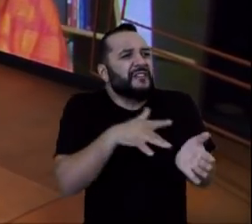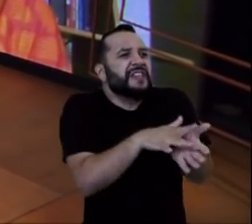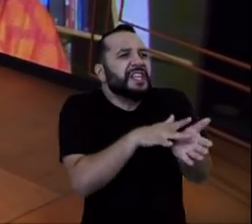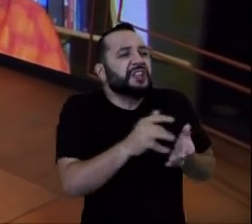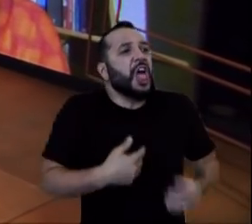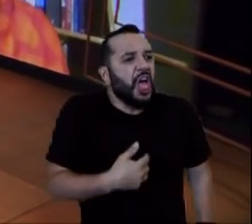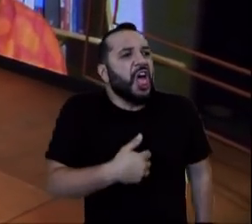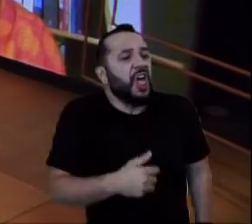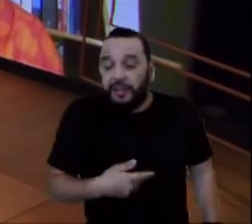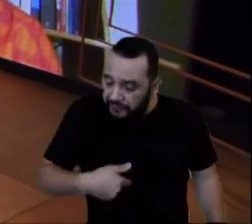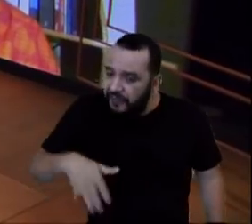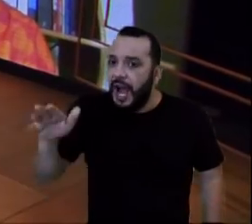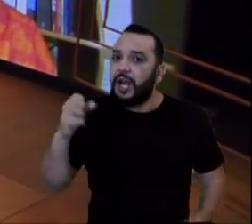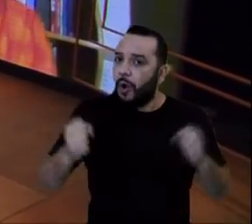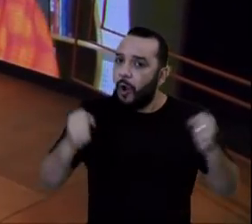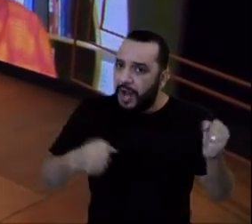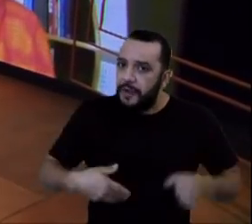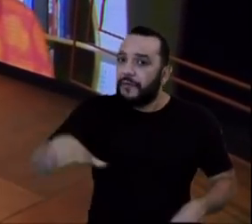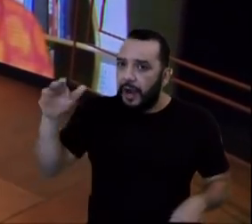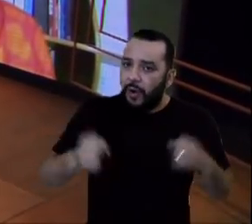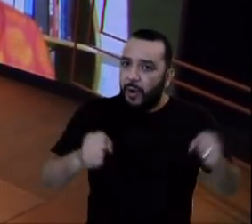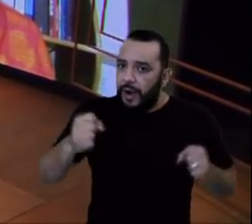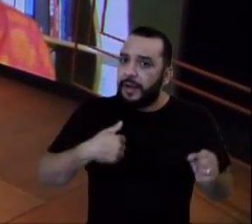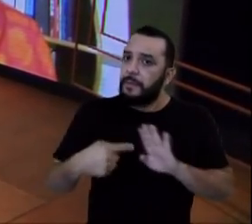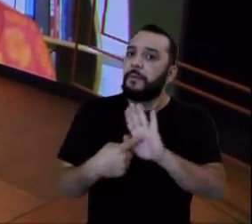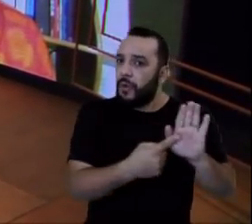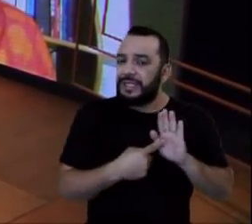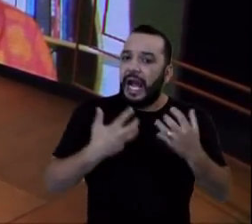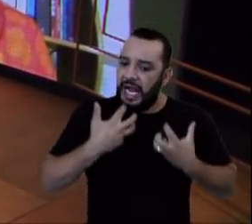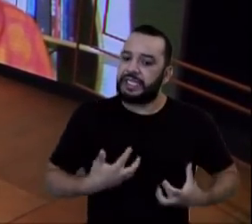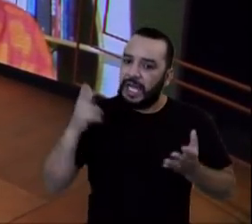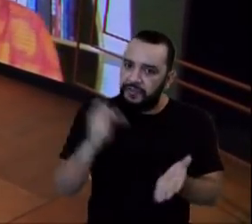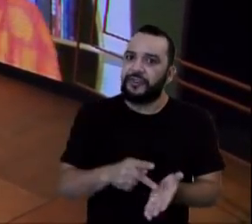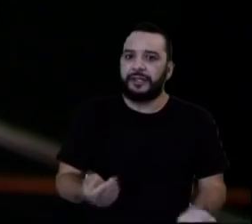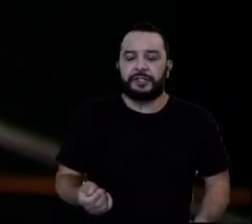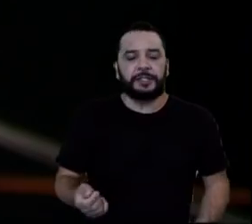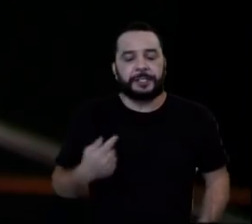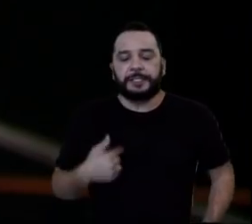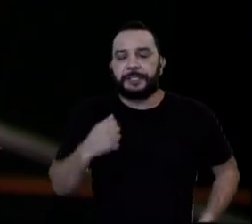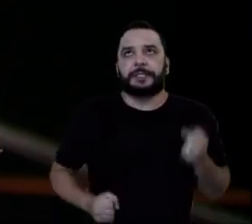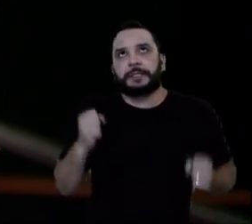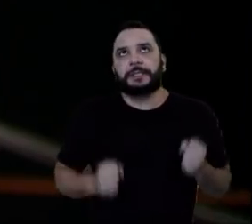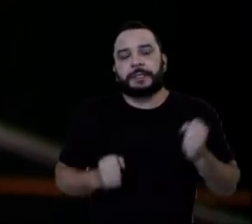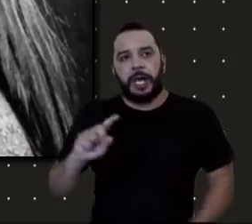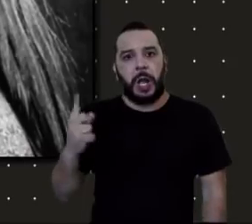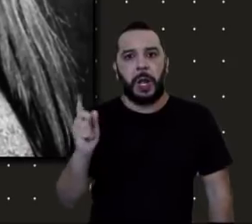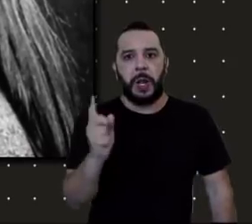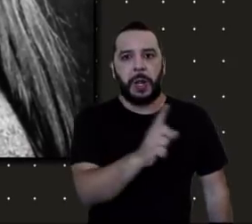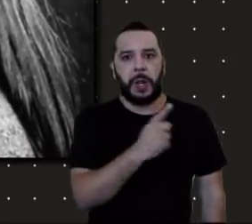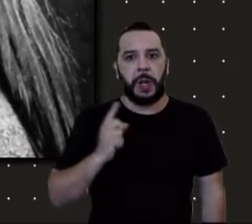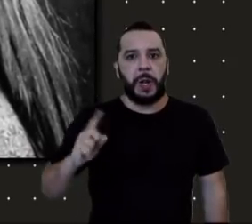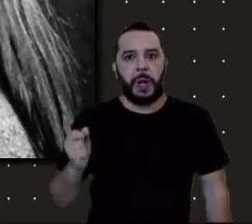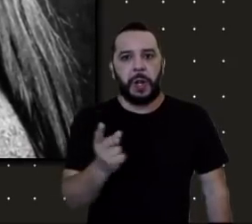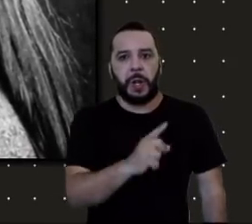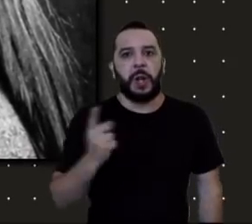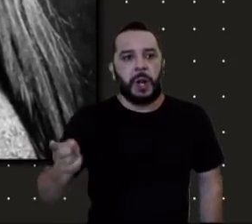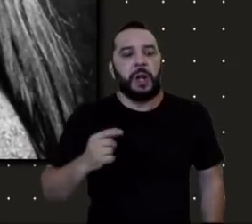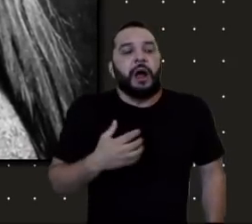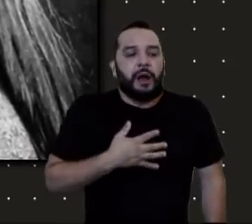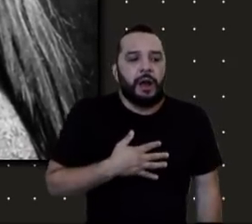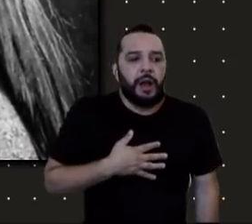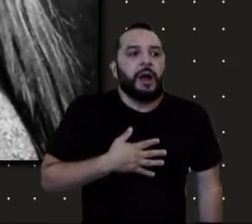falei, mas não precisa. Precisa! E lá fui eu, correndo feito uma louca. Mas, assim, olha que maravilha.